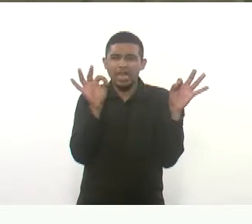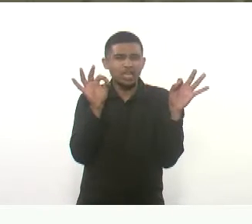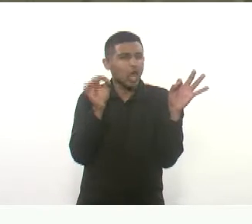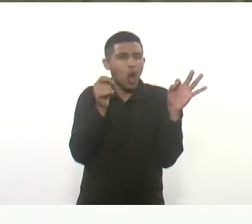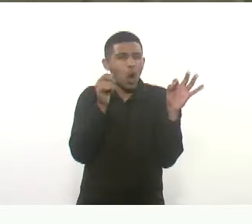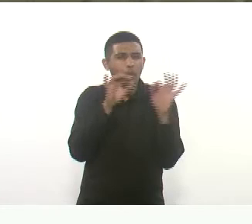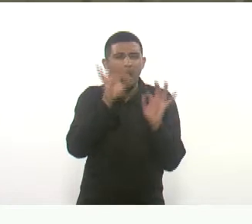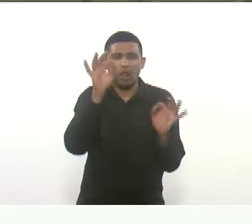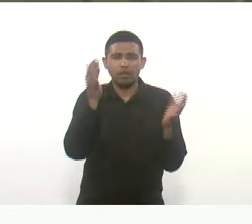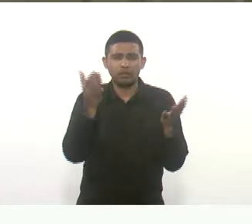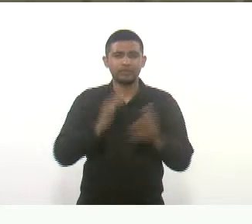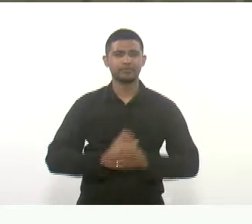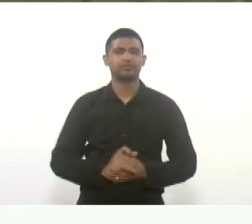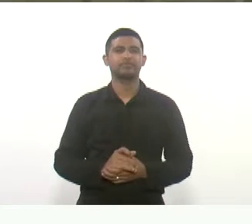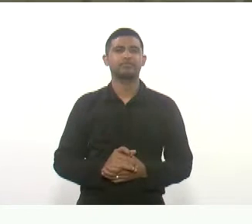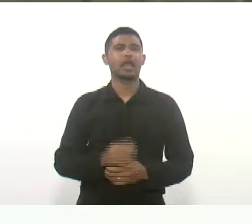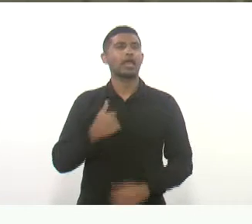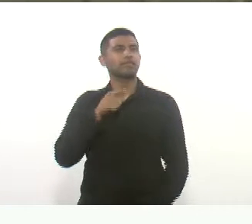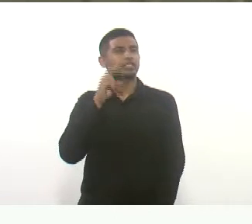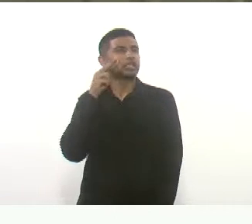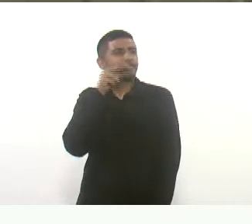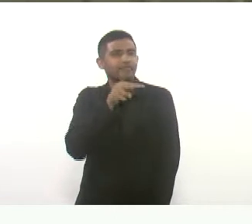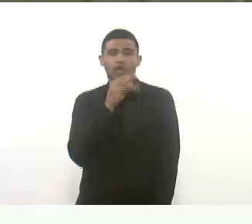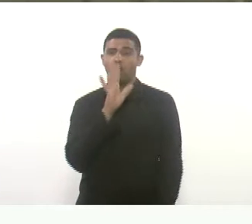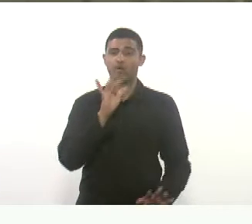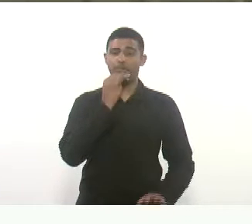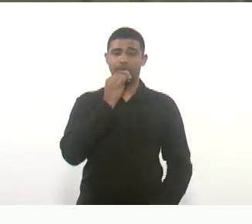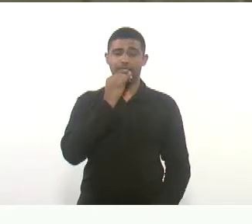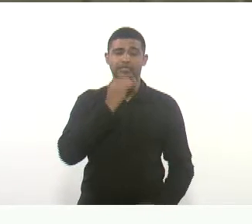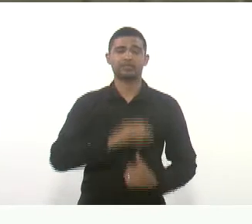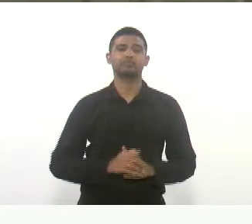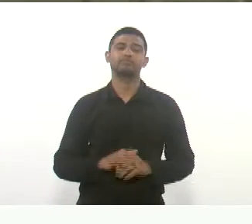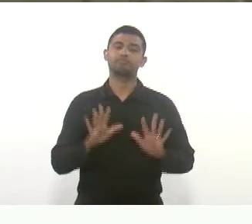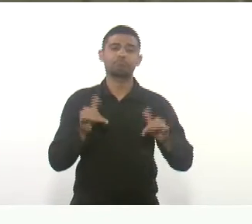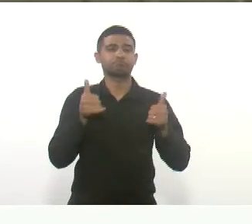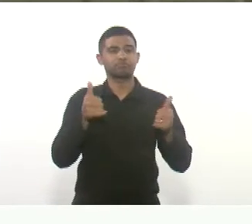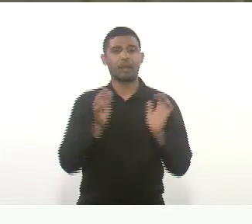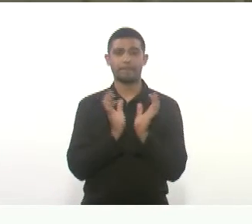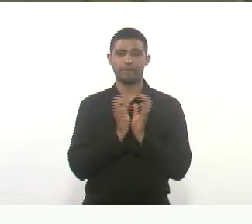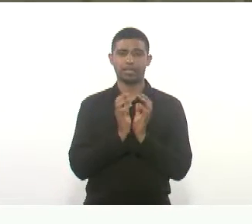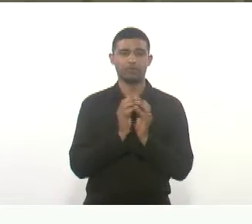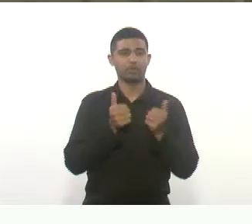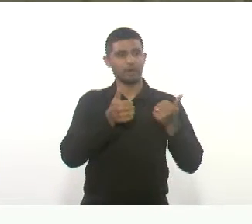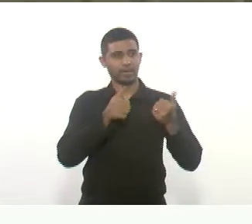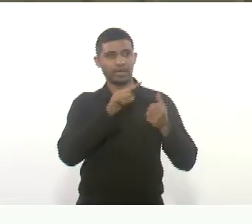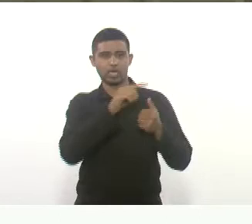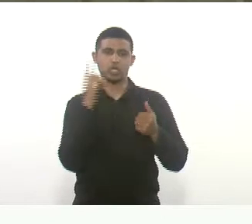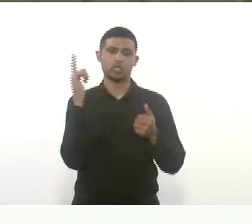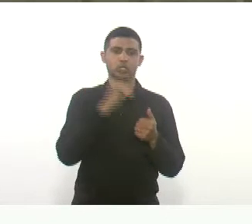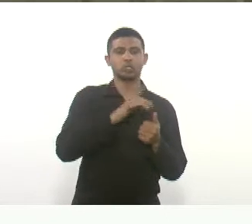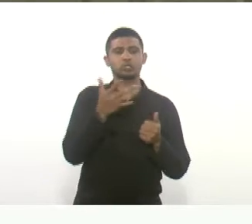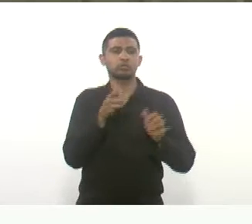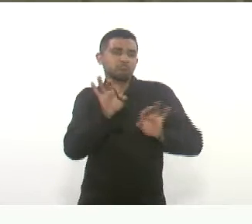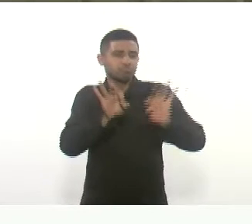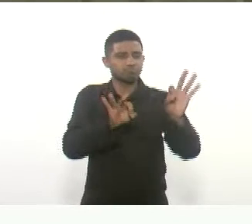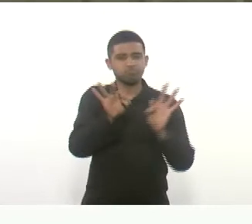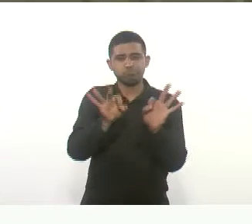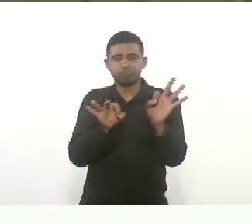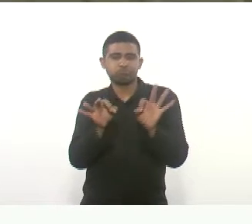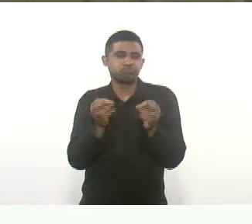praticamente horizontal. E aí você vê que, por exemplo, tudo bem, Pernambuco até, ele conseguiu mexer essa